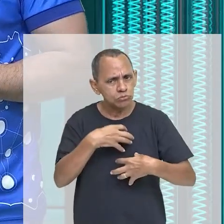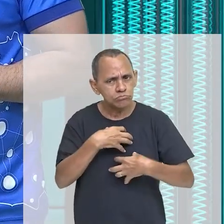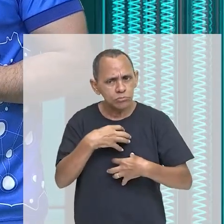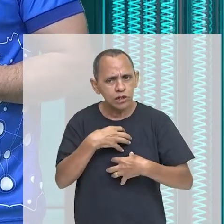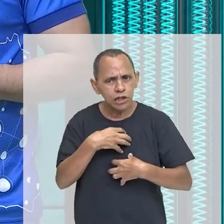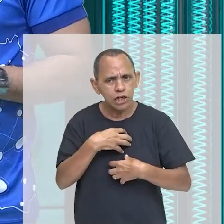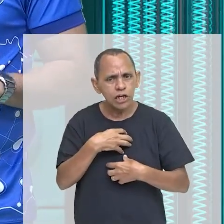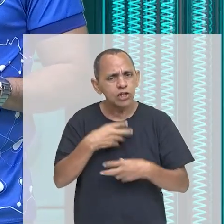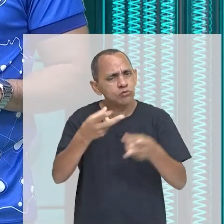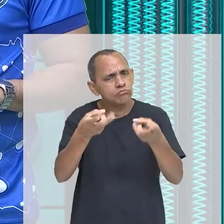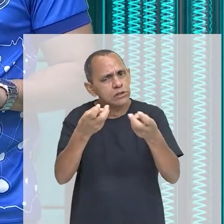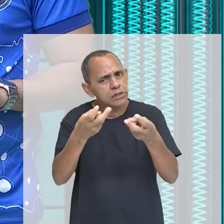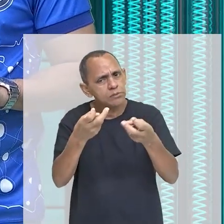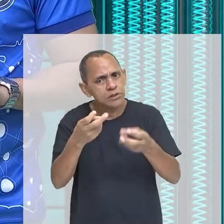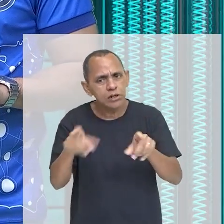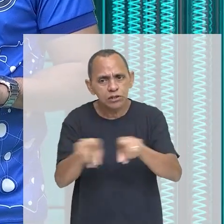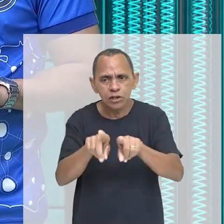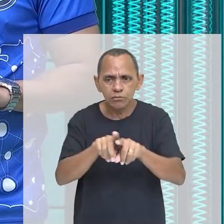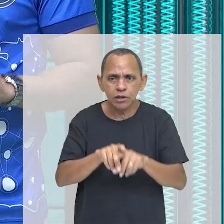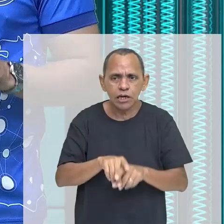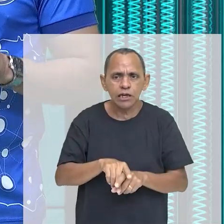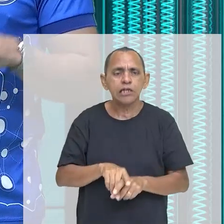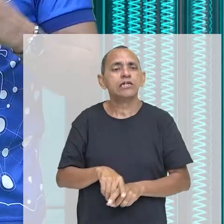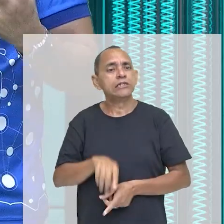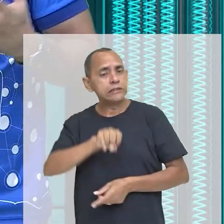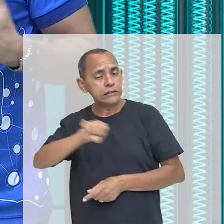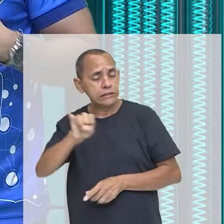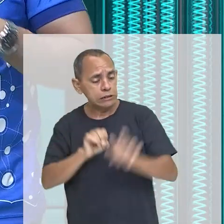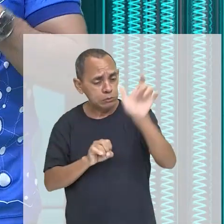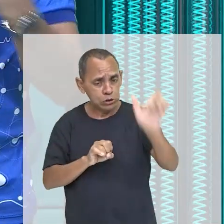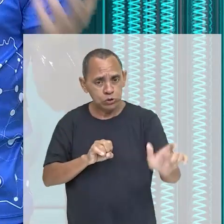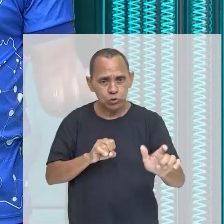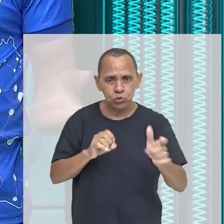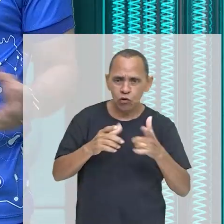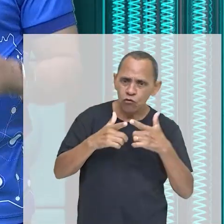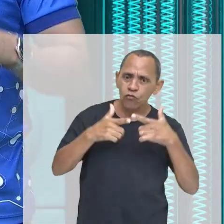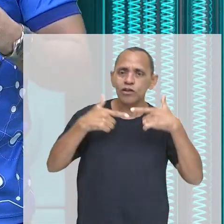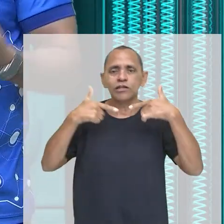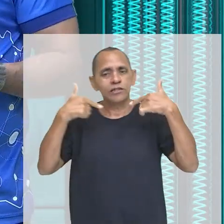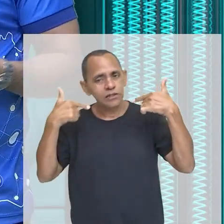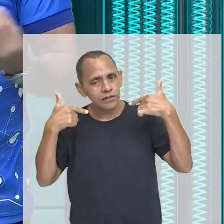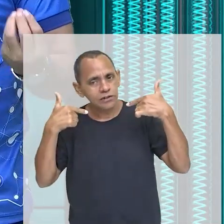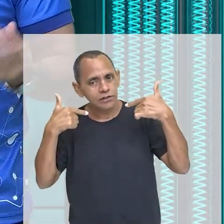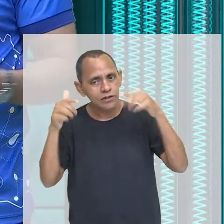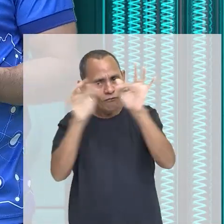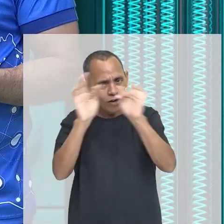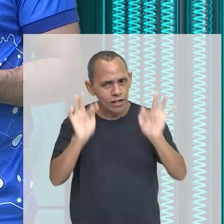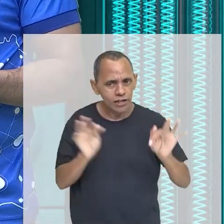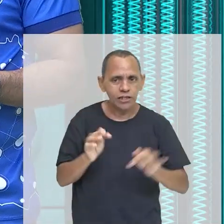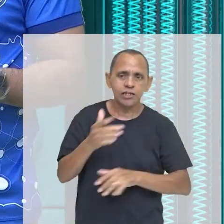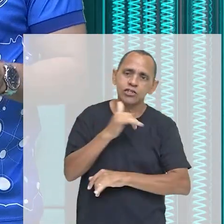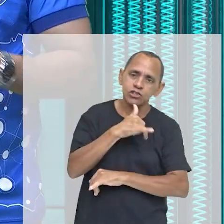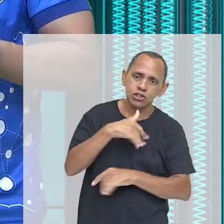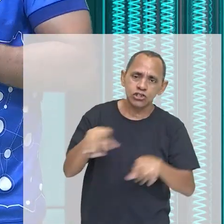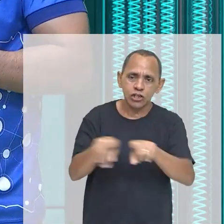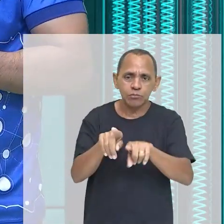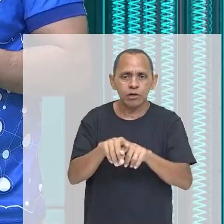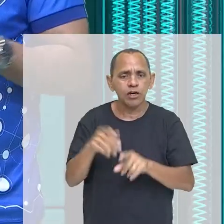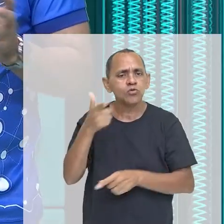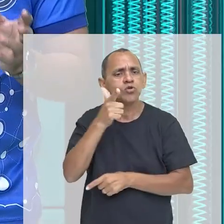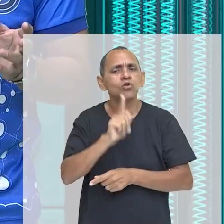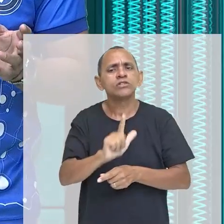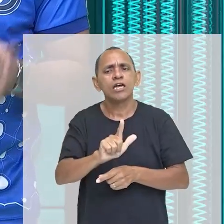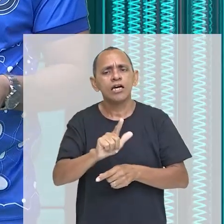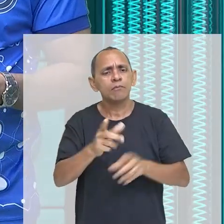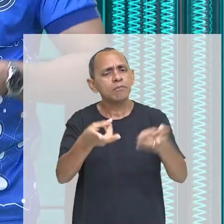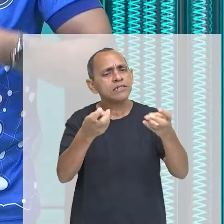a gente percebe que o nosso interlocutor não está se sentindo bem, ou está feliz, ou está triste, enfim, a gente consegue fazer essa leitura através dos